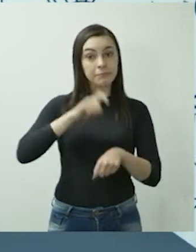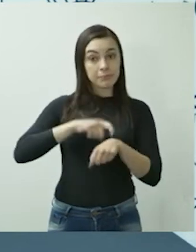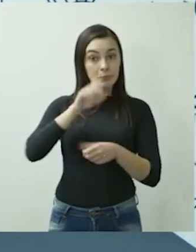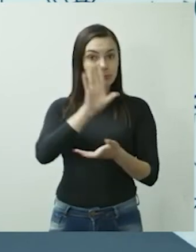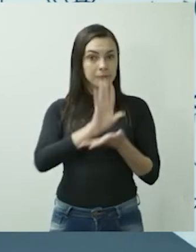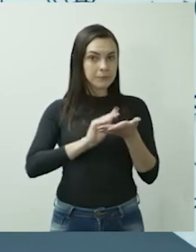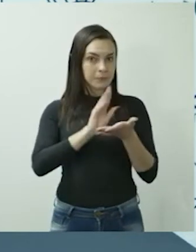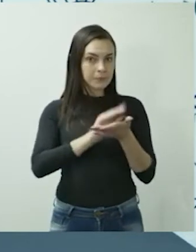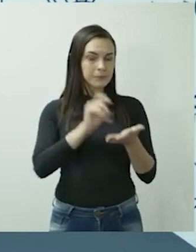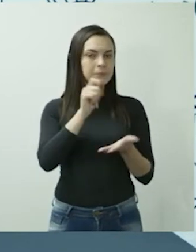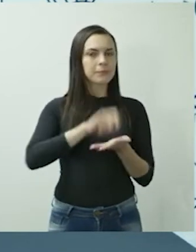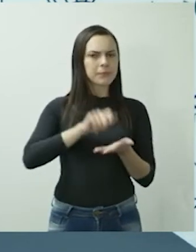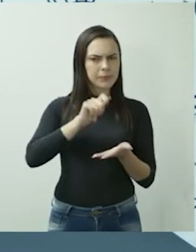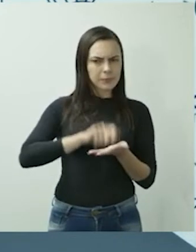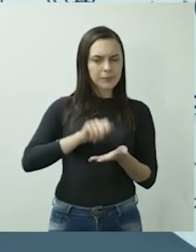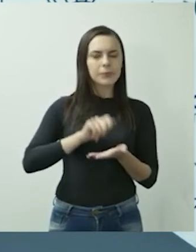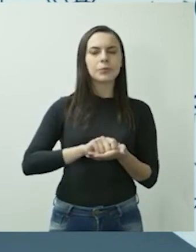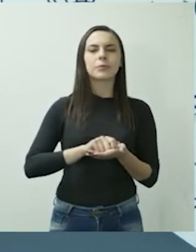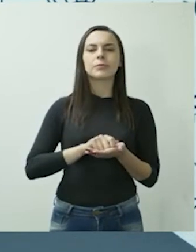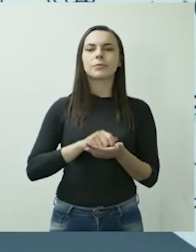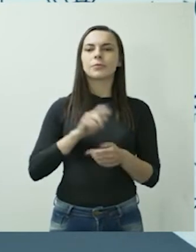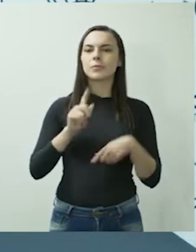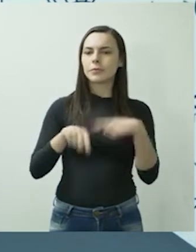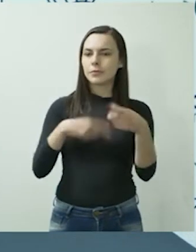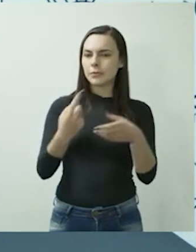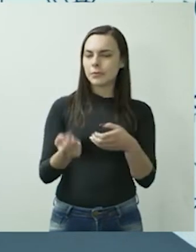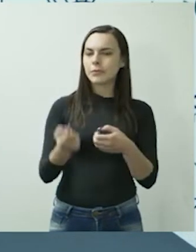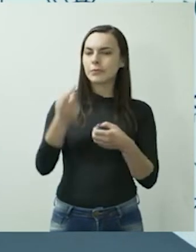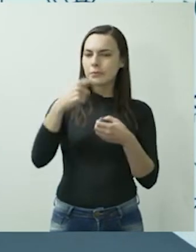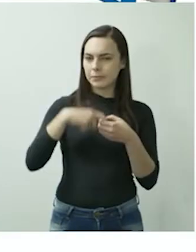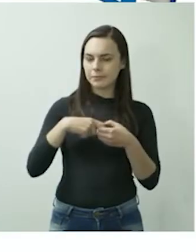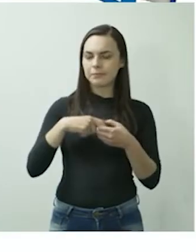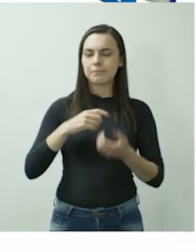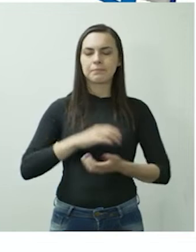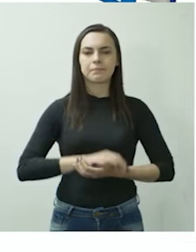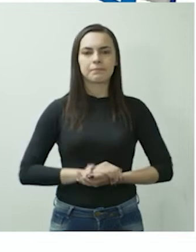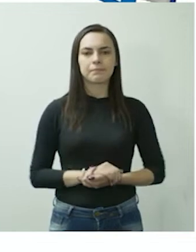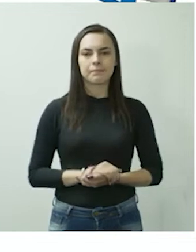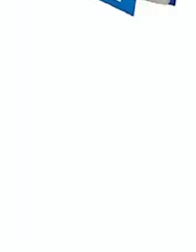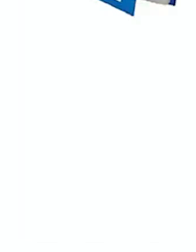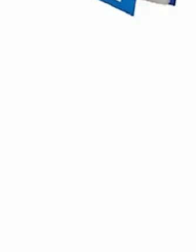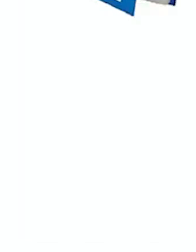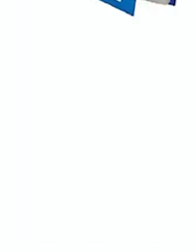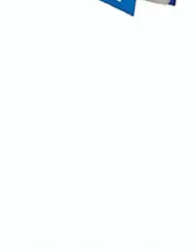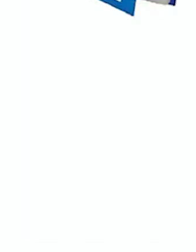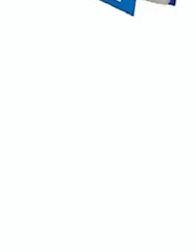registrar. Então, registrem aí no caderno e daqui a pouco nós voltamos.